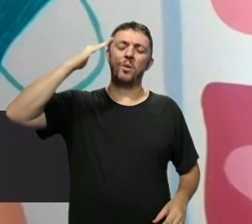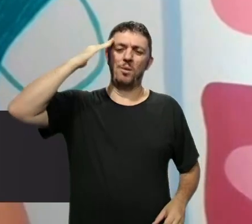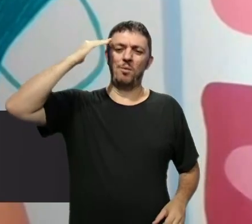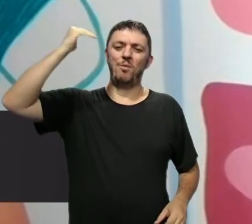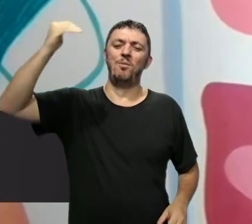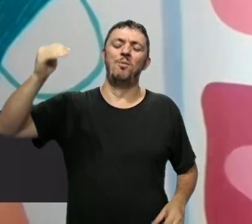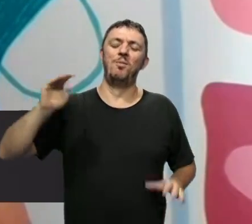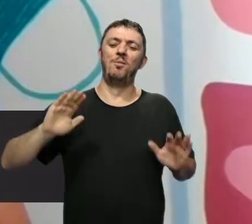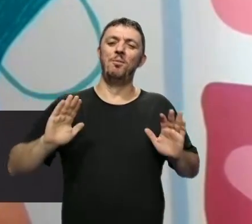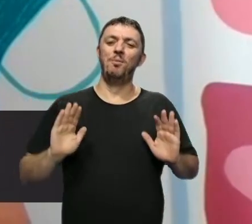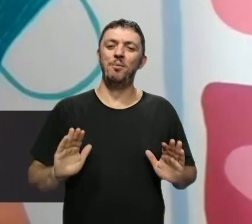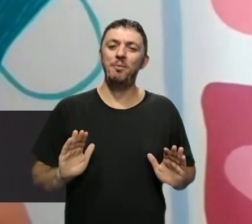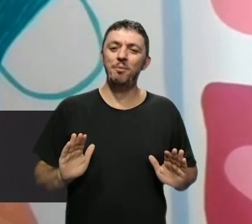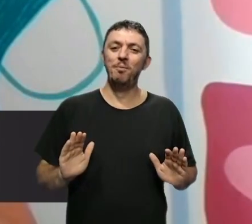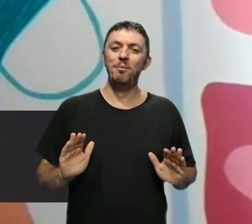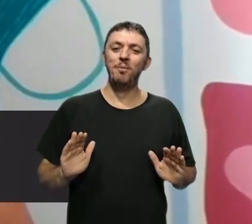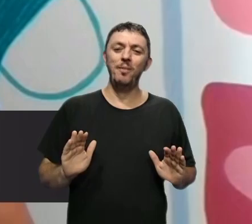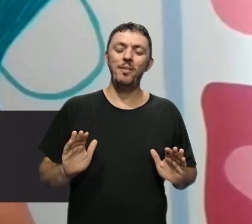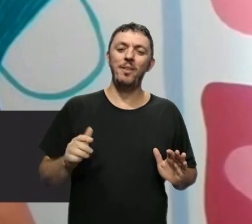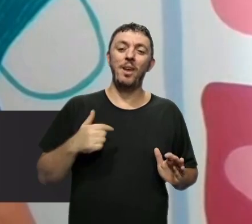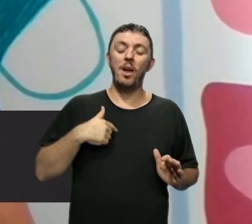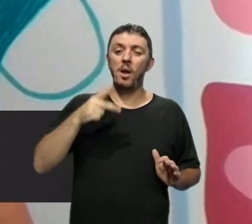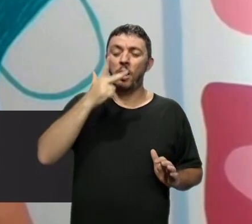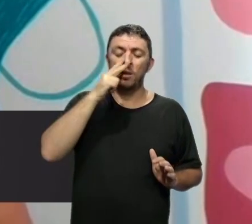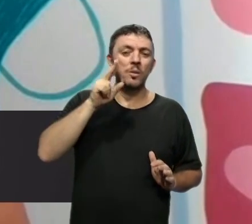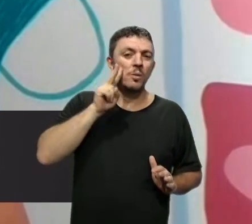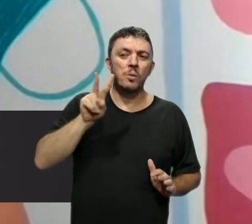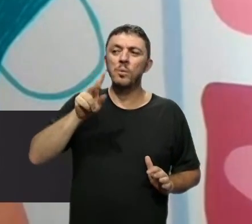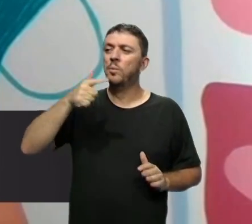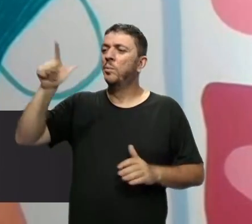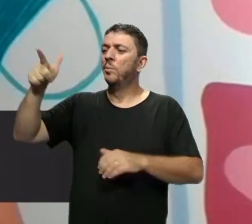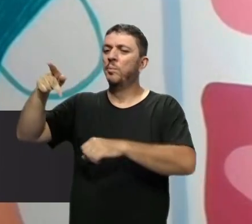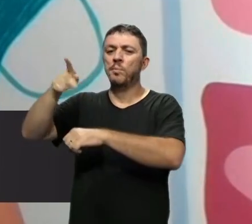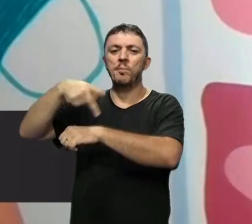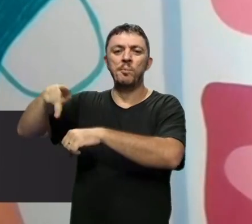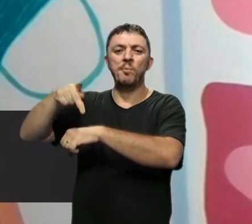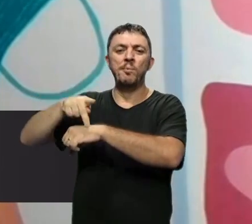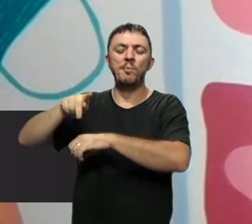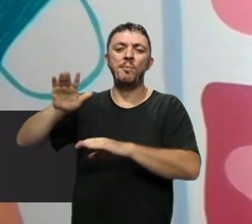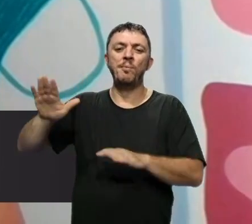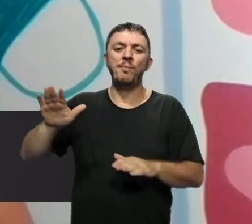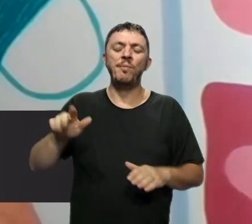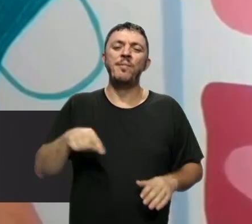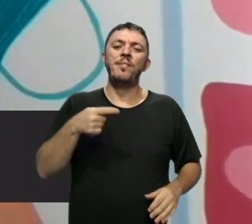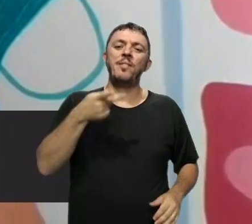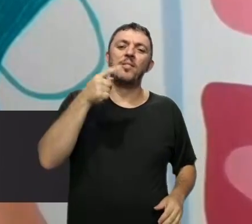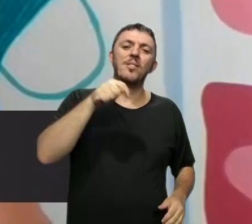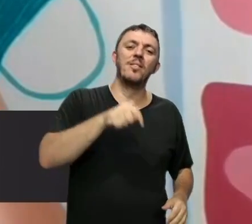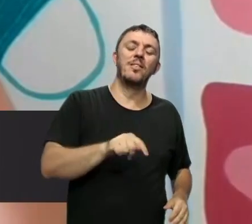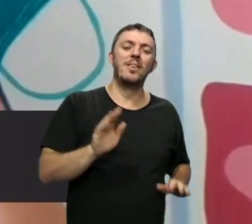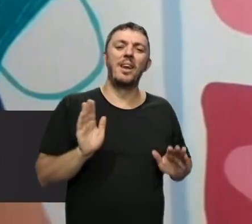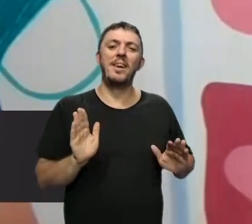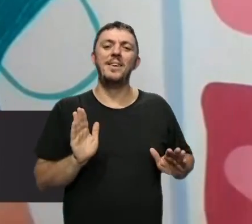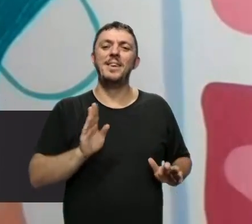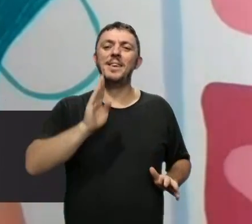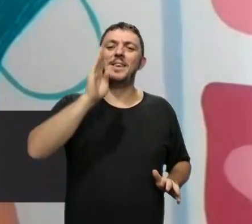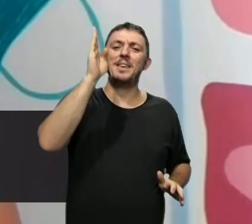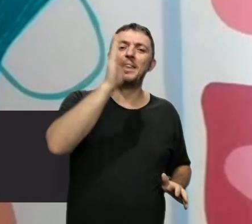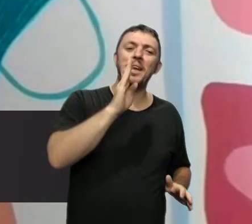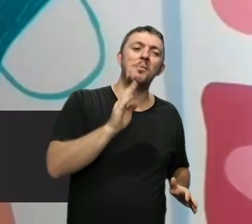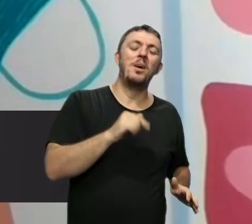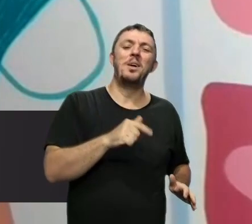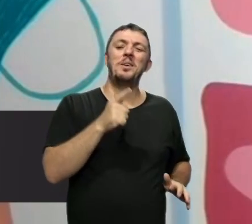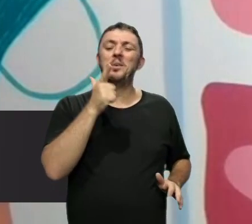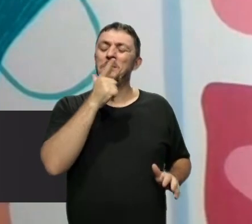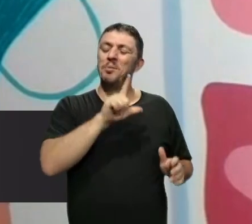acaba olhando para uma experiência internacional e arranja desculpas do por que a gente